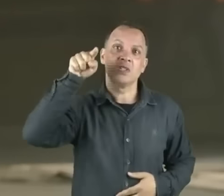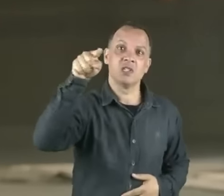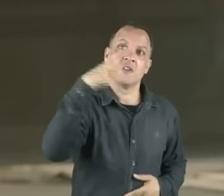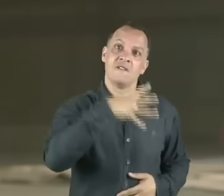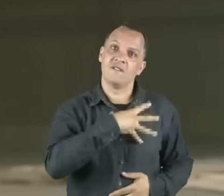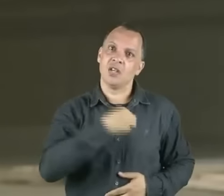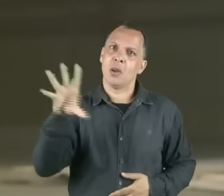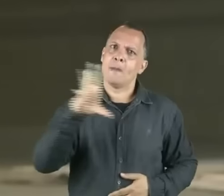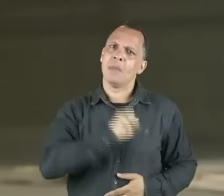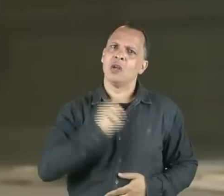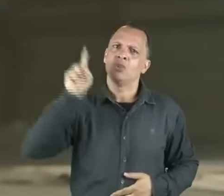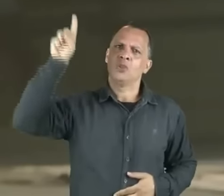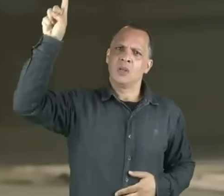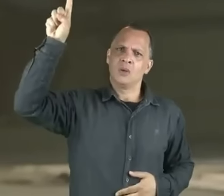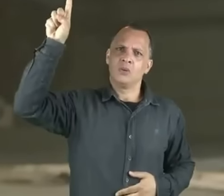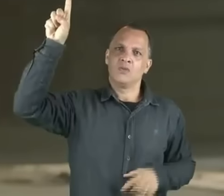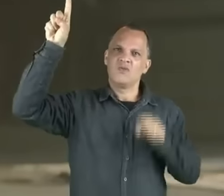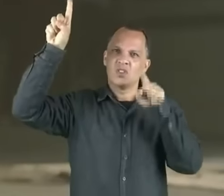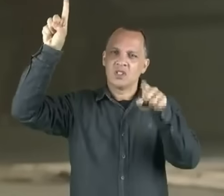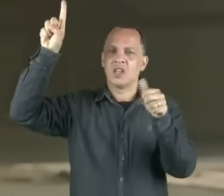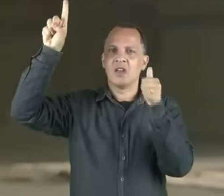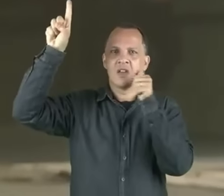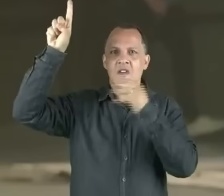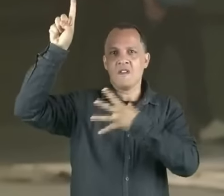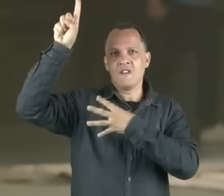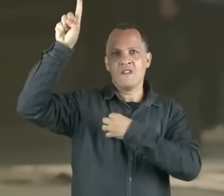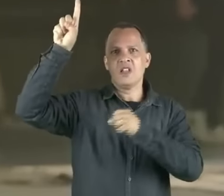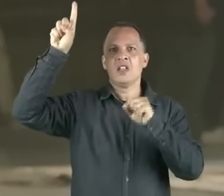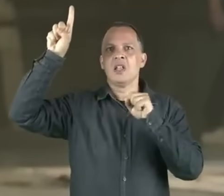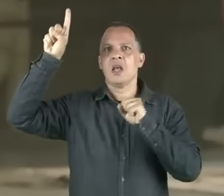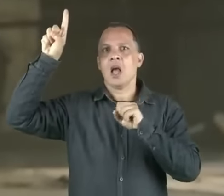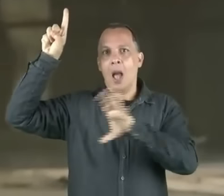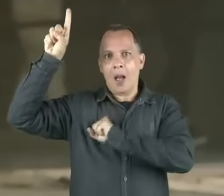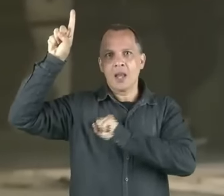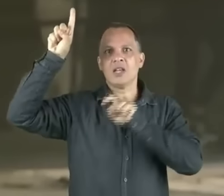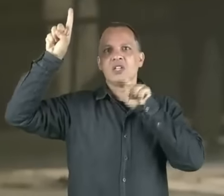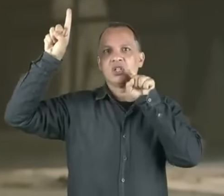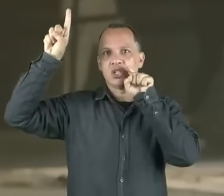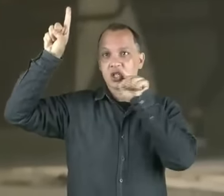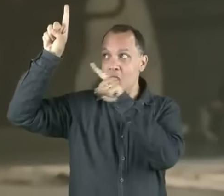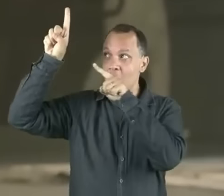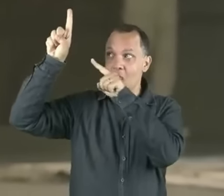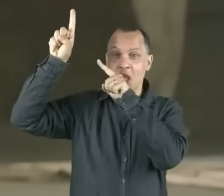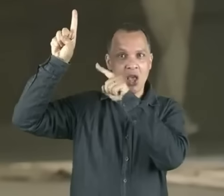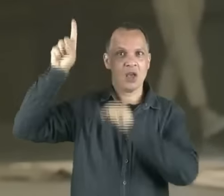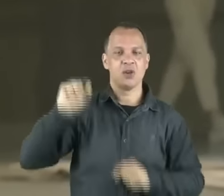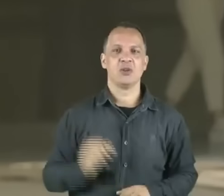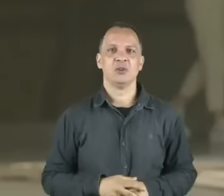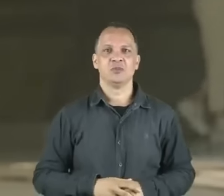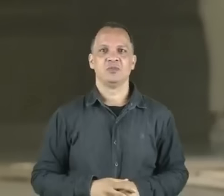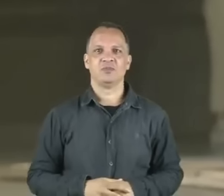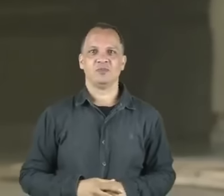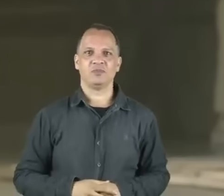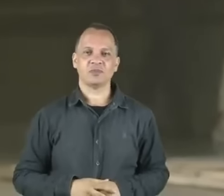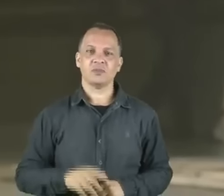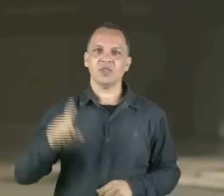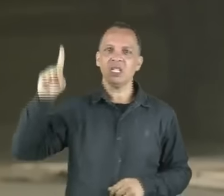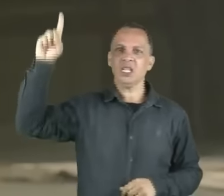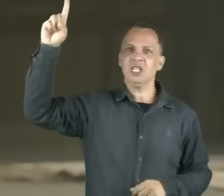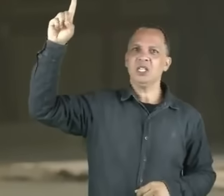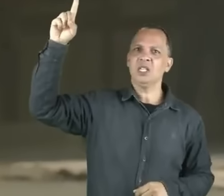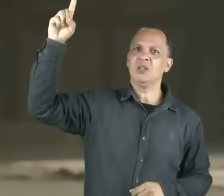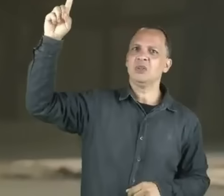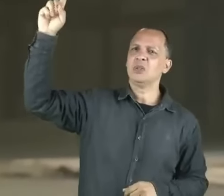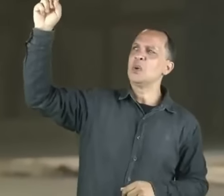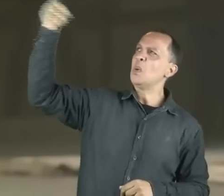amado de Deus que você é uma filha amada de Deus e não é nenhuma dívida que Deus esteja cobrando